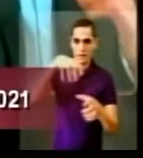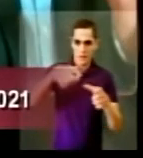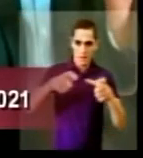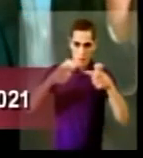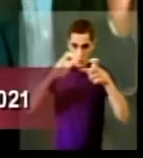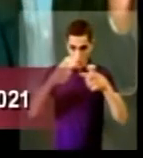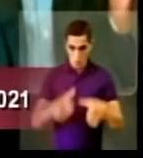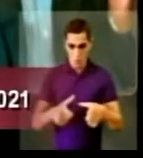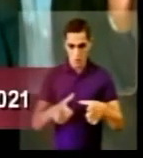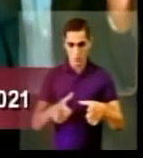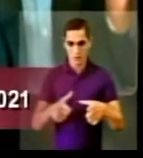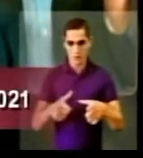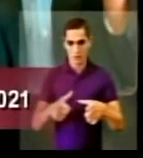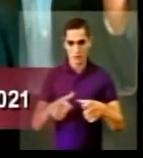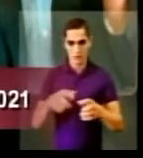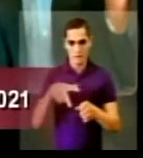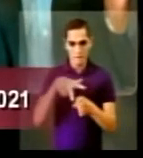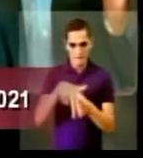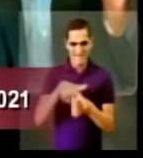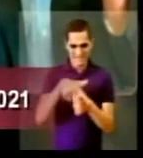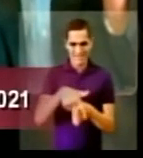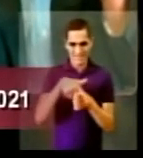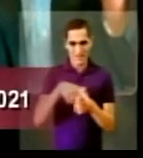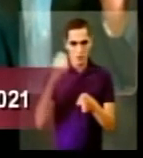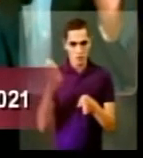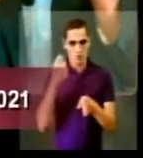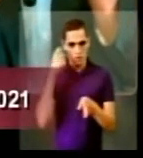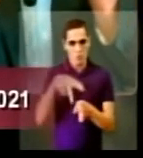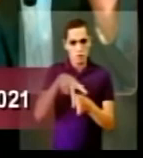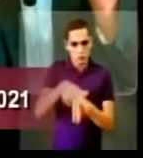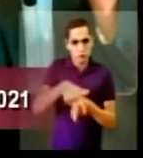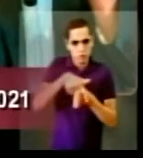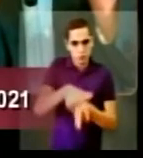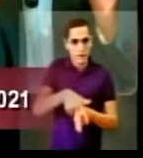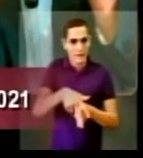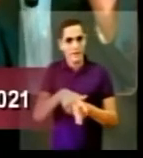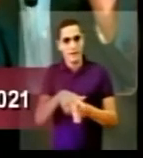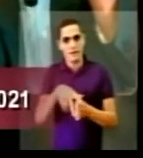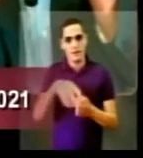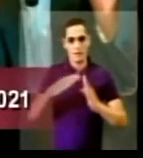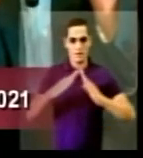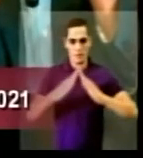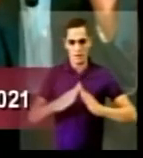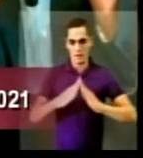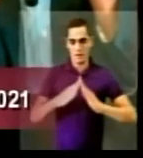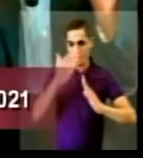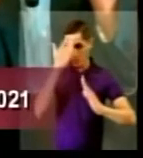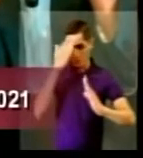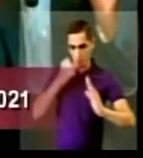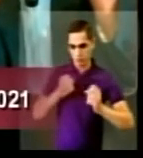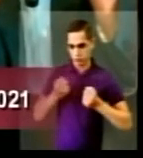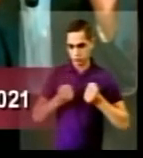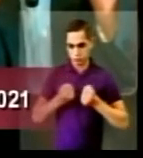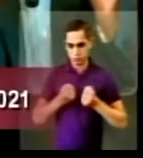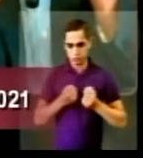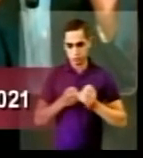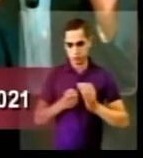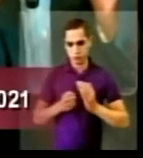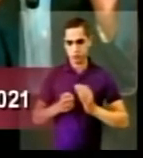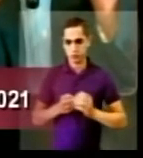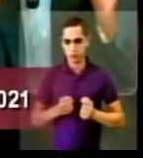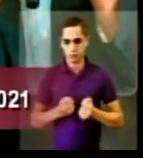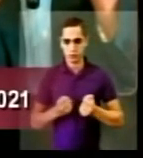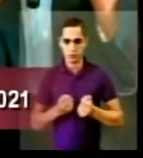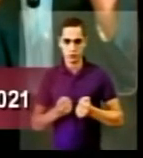fica no recinto de exposição. Lá haverá toda uma estrutura